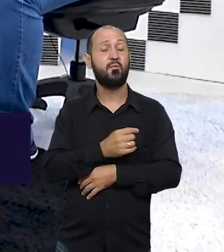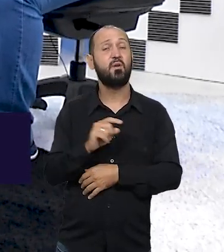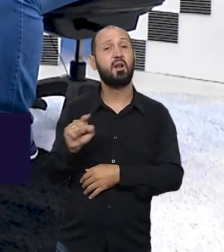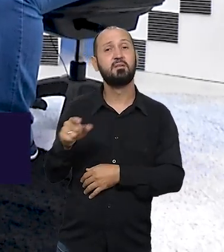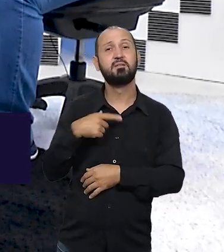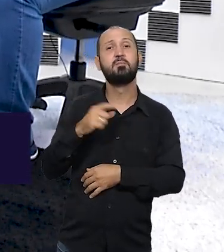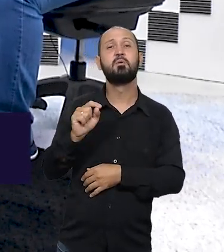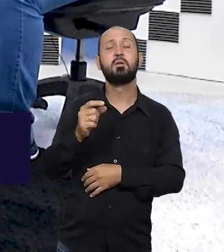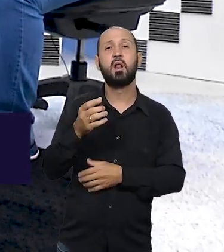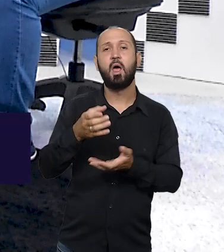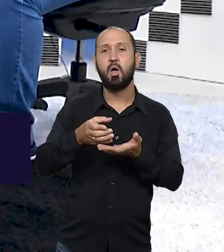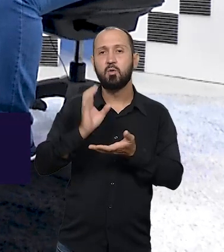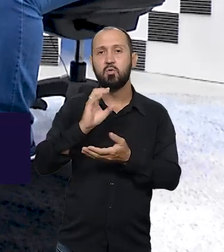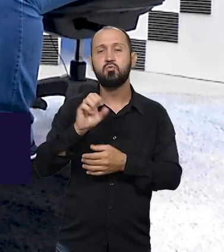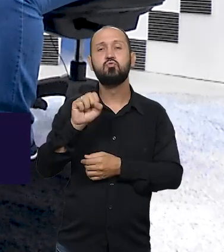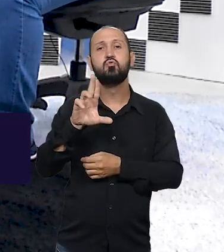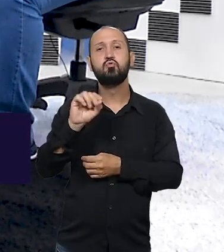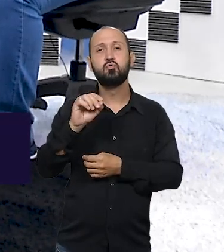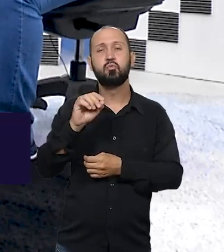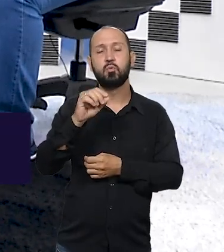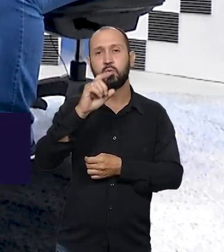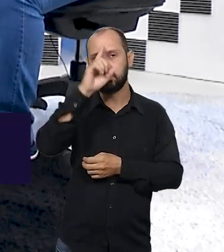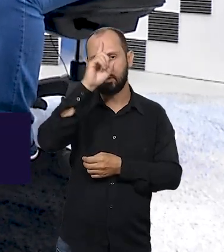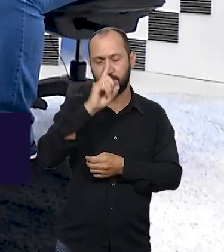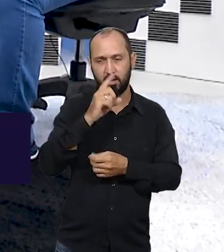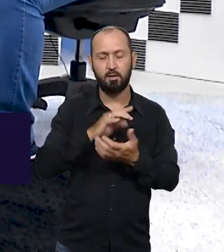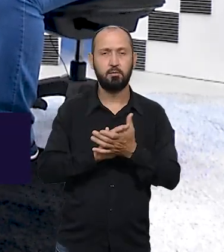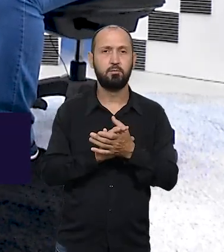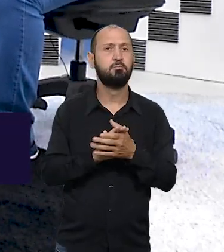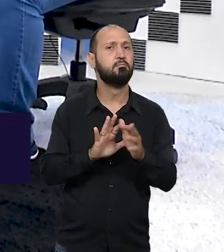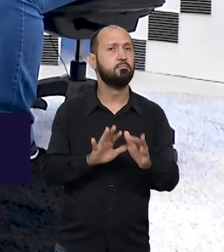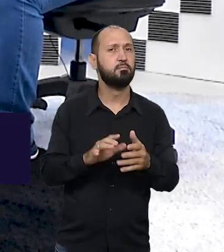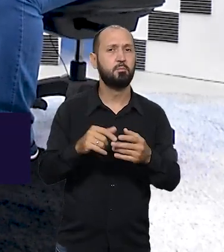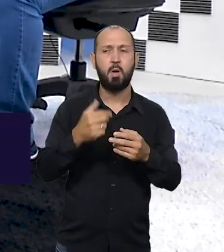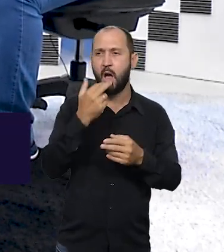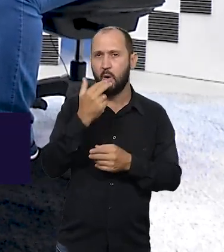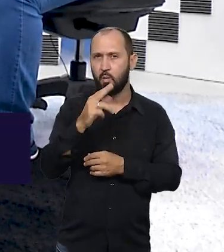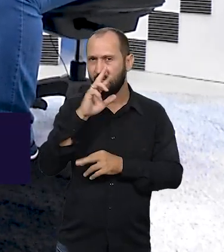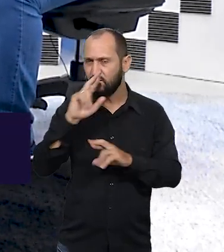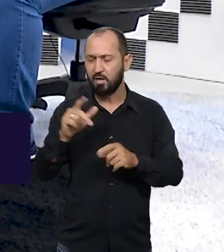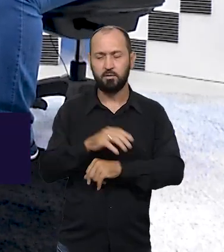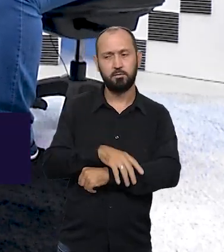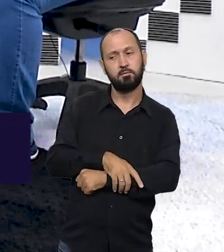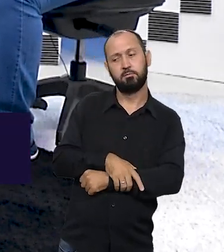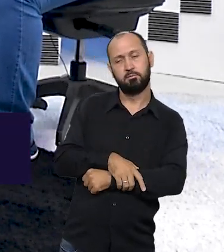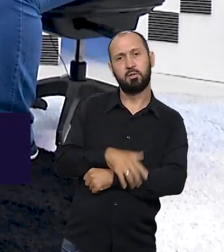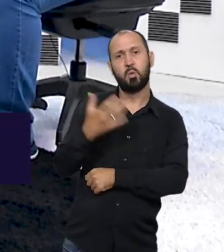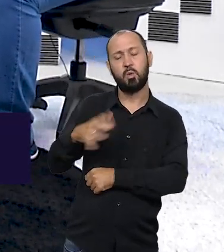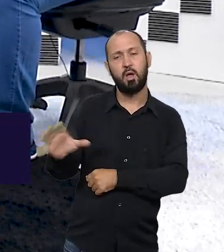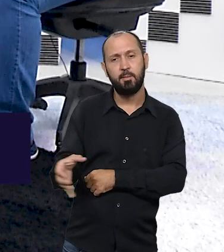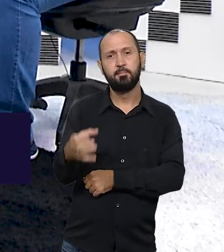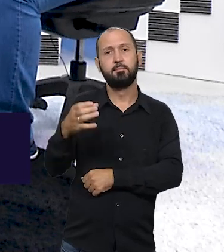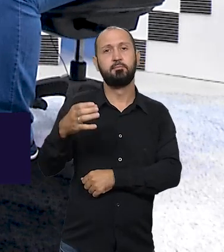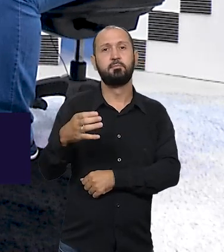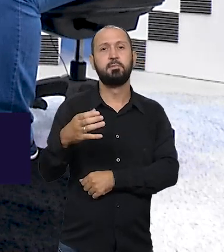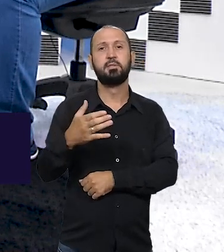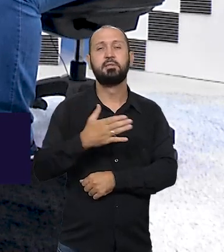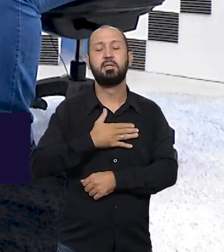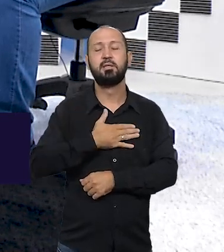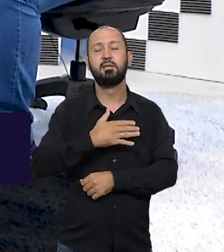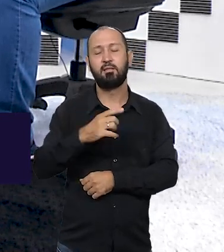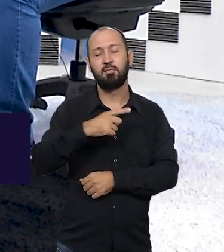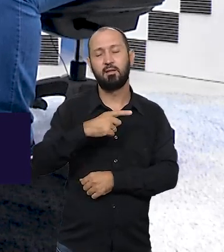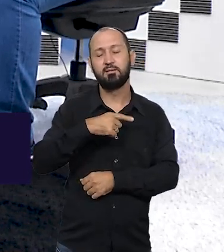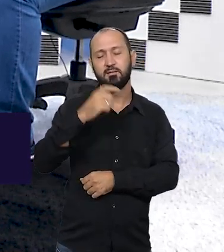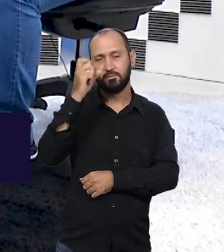Se você servir um suco com uma cor muito diferente, ele já não quer pegar. Ele já tem aquela resistência, tem alguma seletividade alimentar, mas está